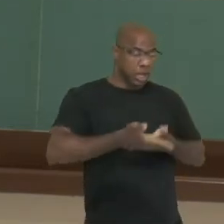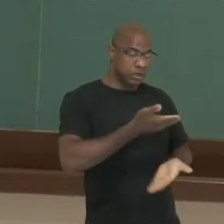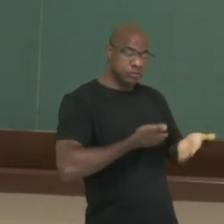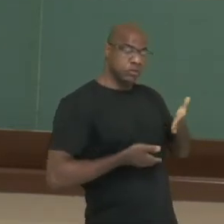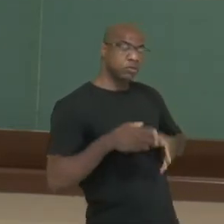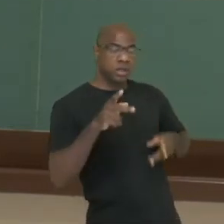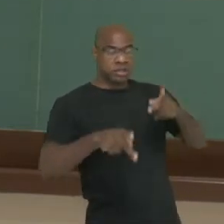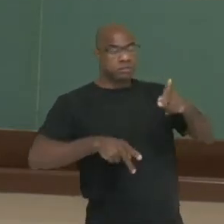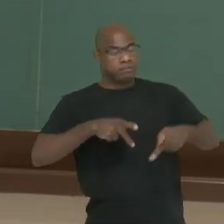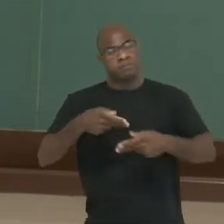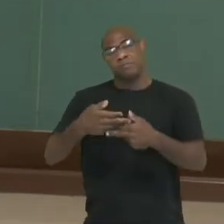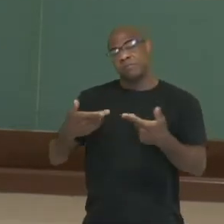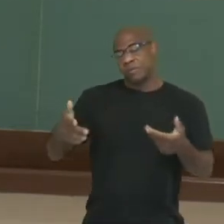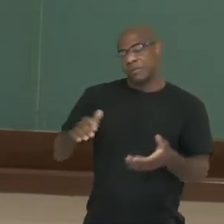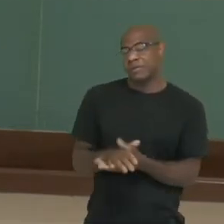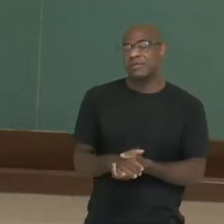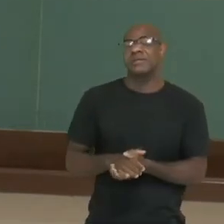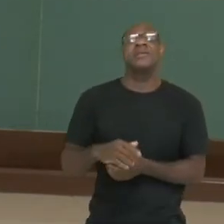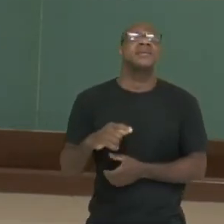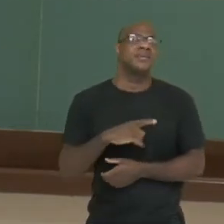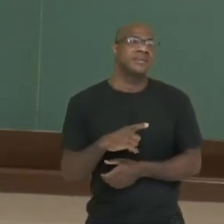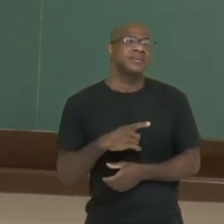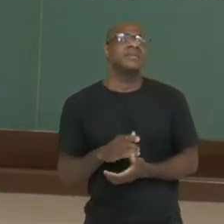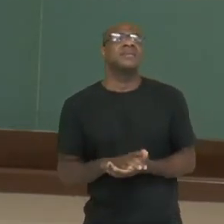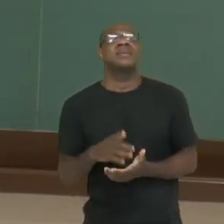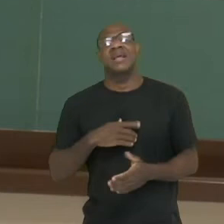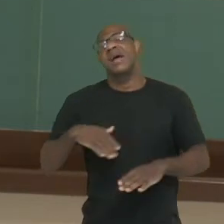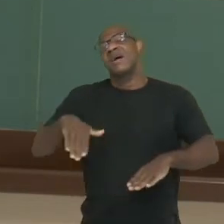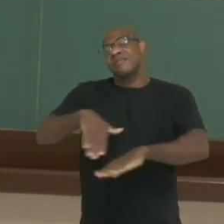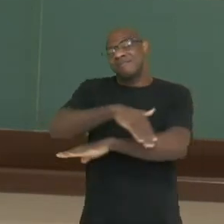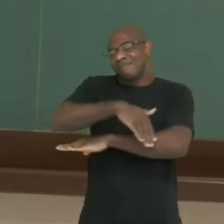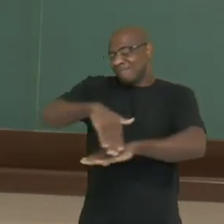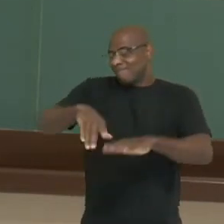Então tem muita questão ali do teatro de rua, né, tá ali presente, essa